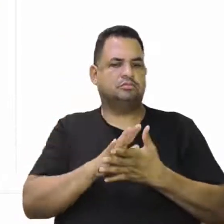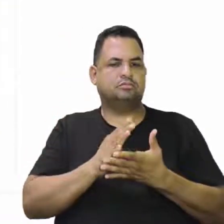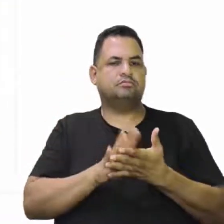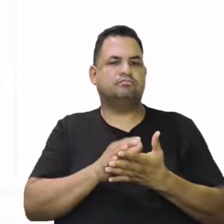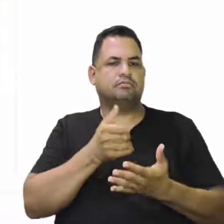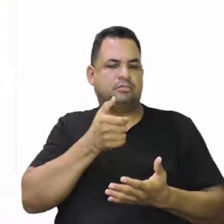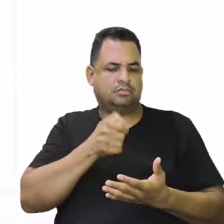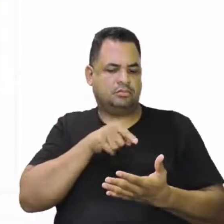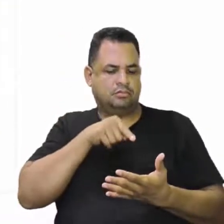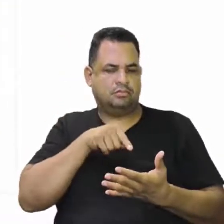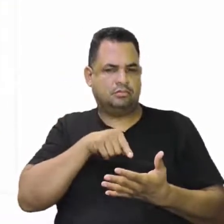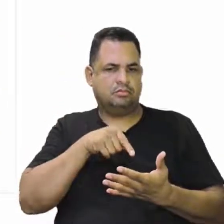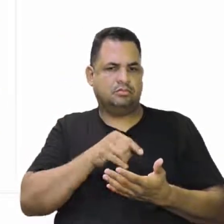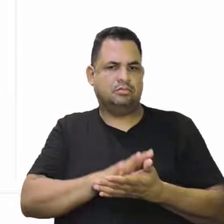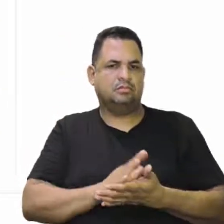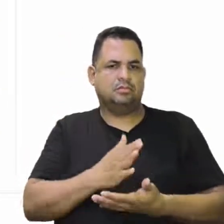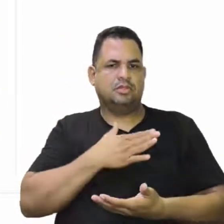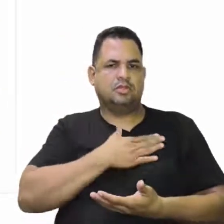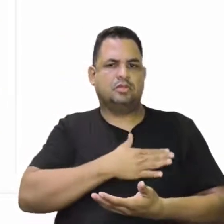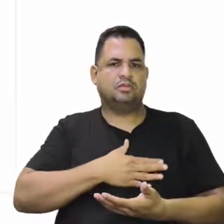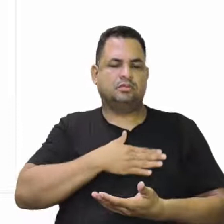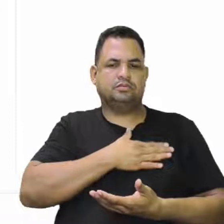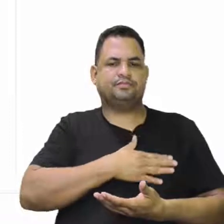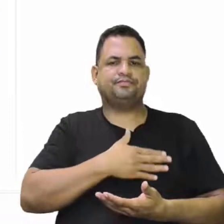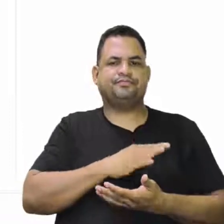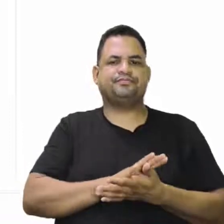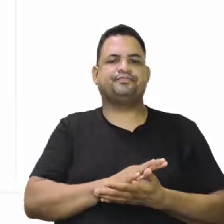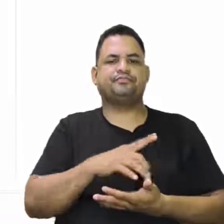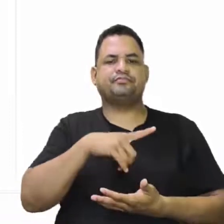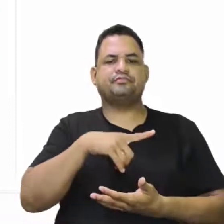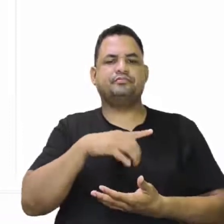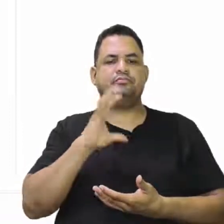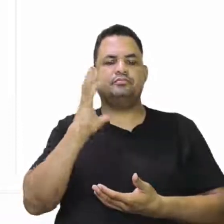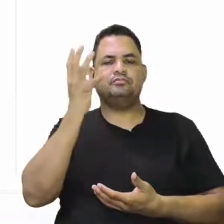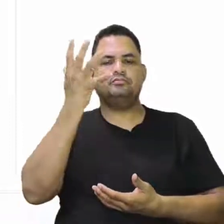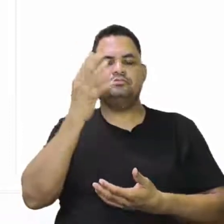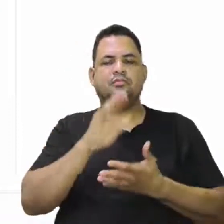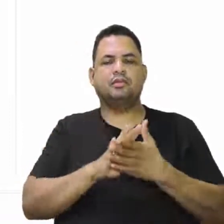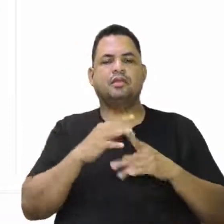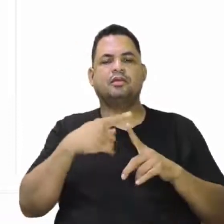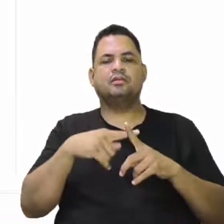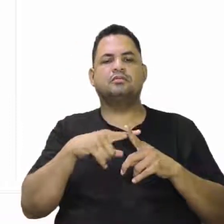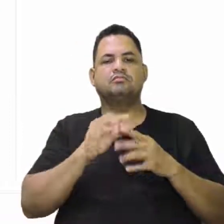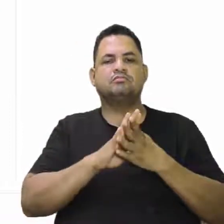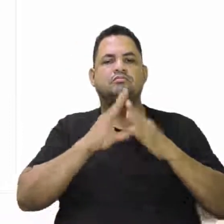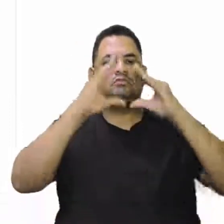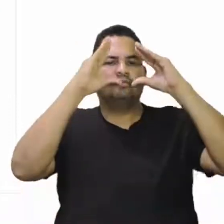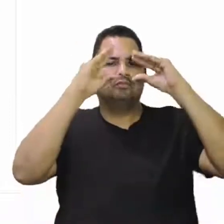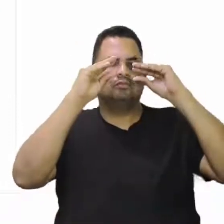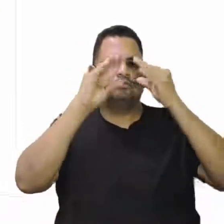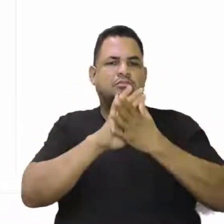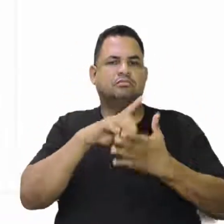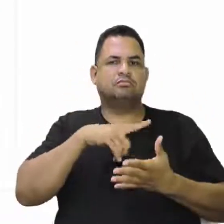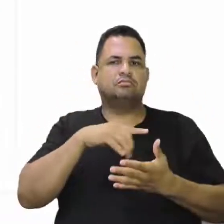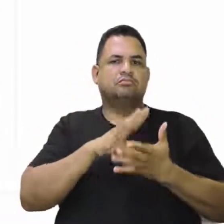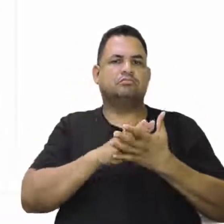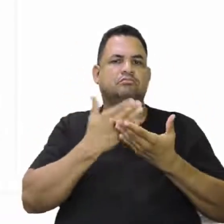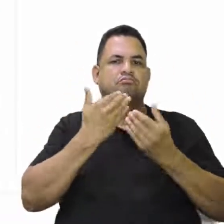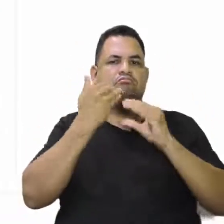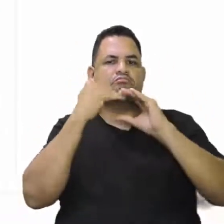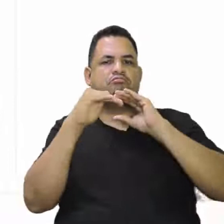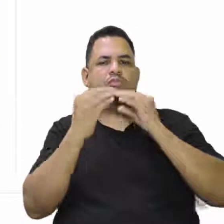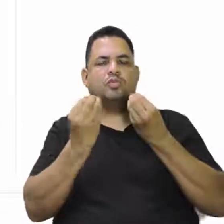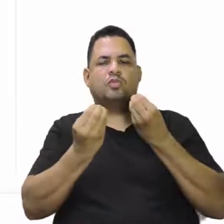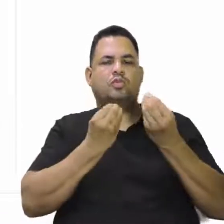apertam ali no clima. Eu gosto de ter o clima no meu celular, porque à noite vem sempre aquelas mensagens de como vai ser